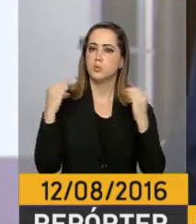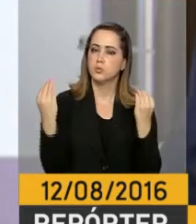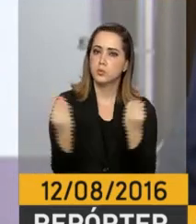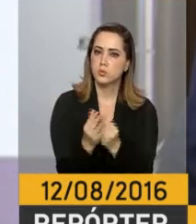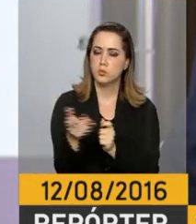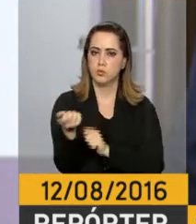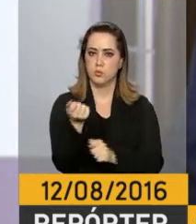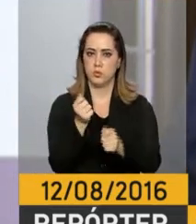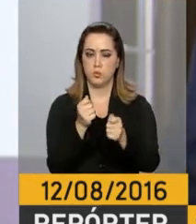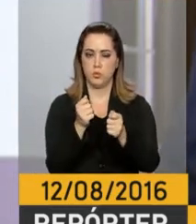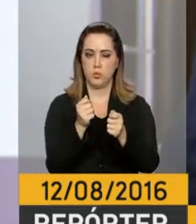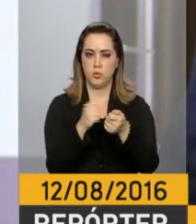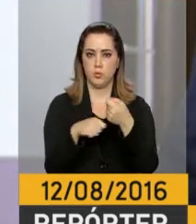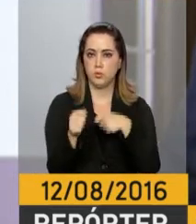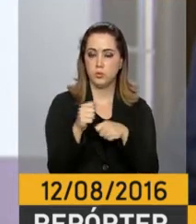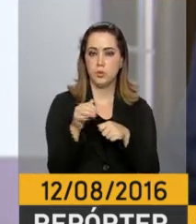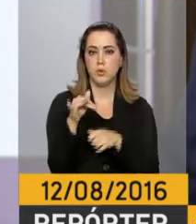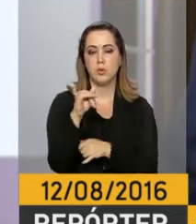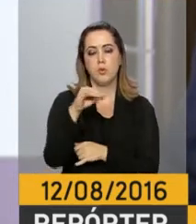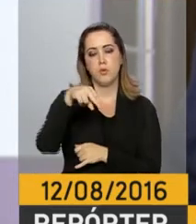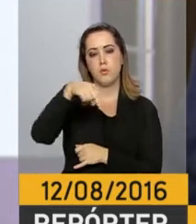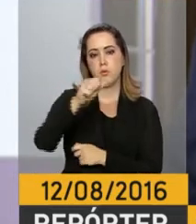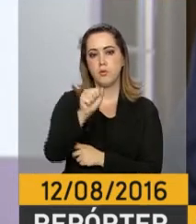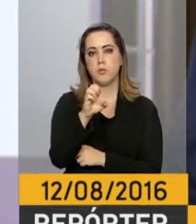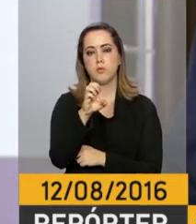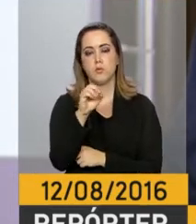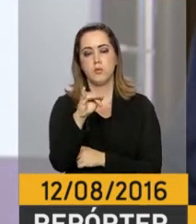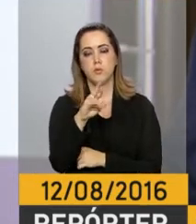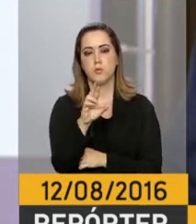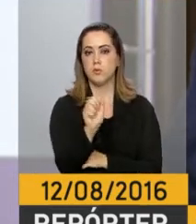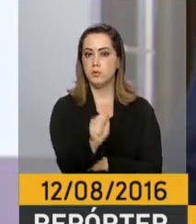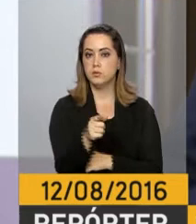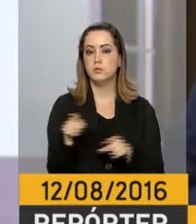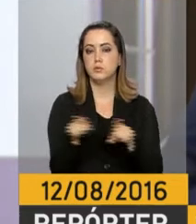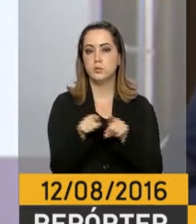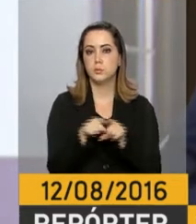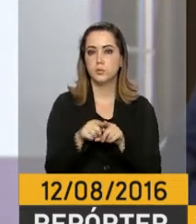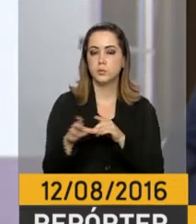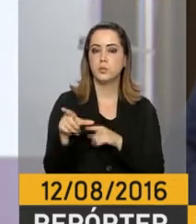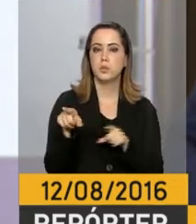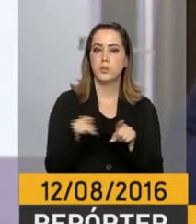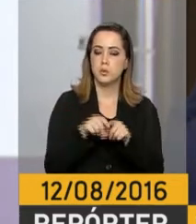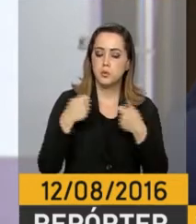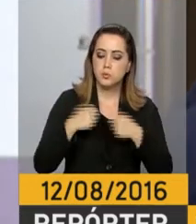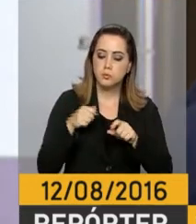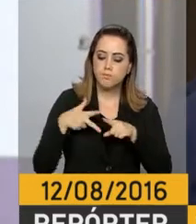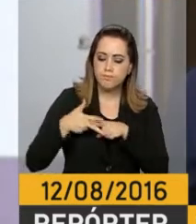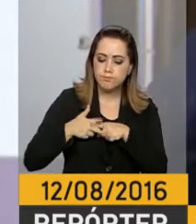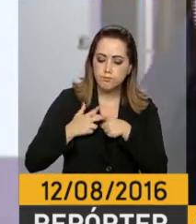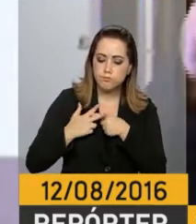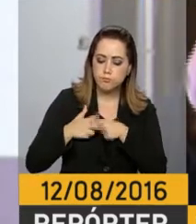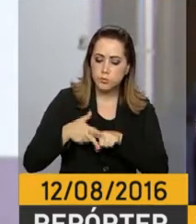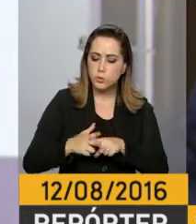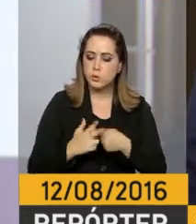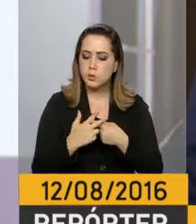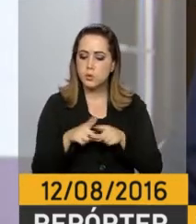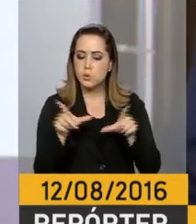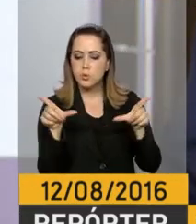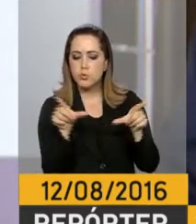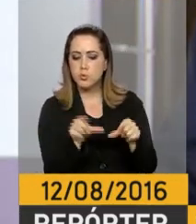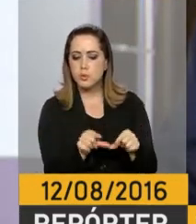inovações tecnológicas, será importante caminharmos na direção de reformas ditas